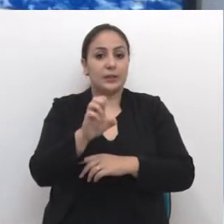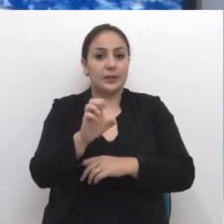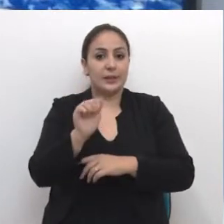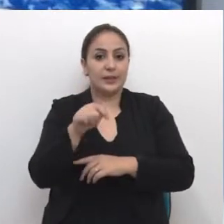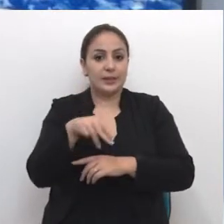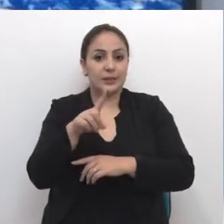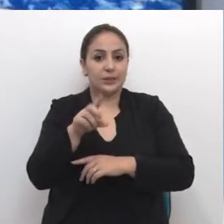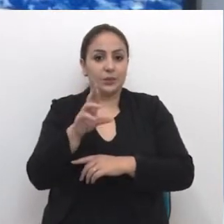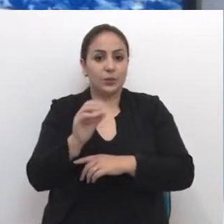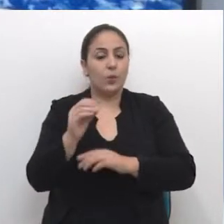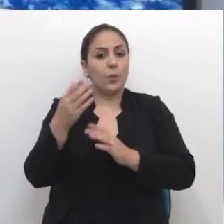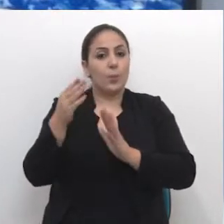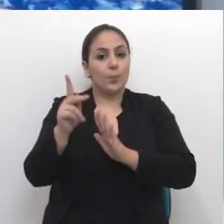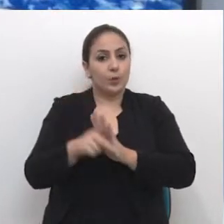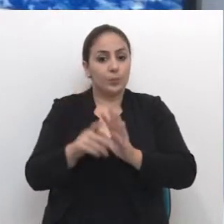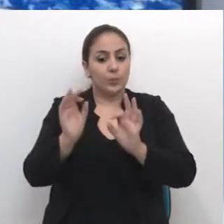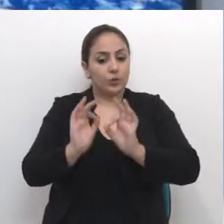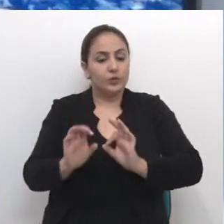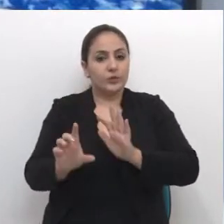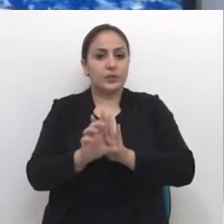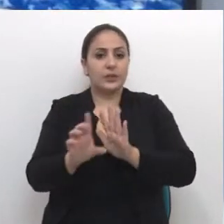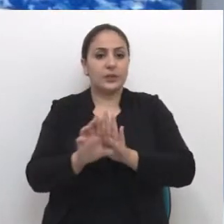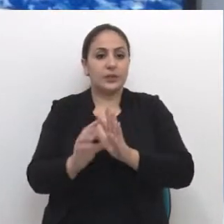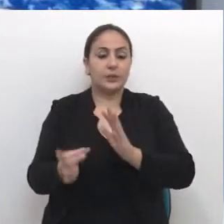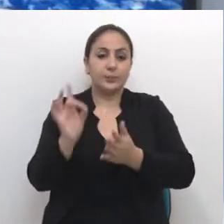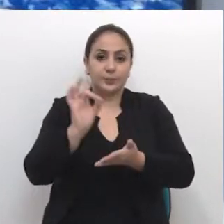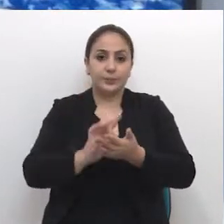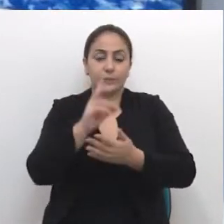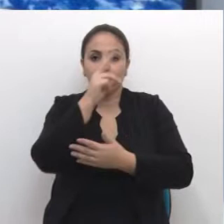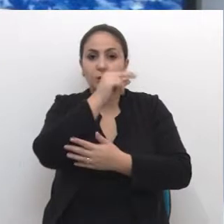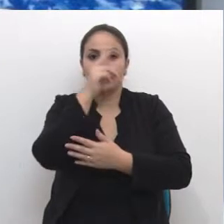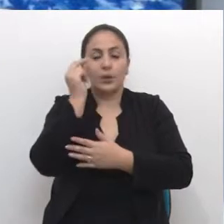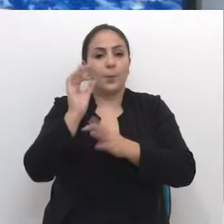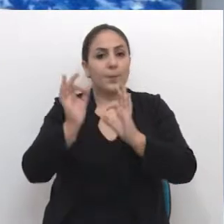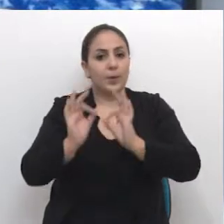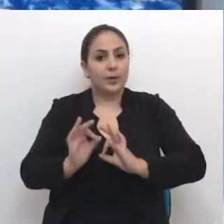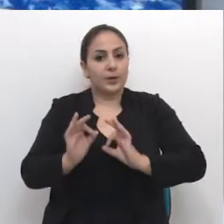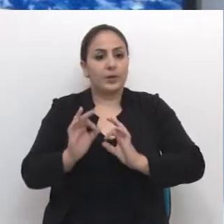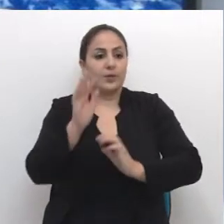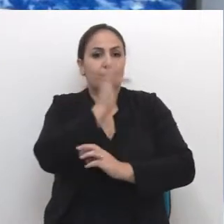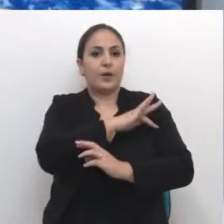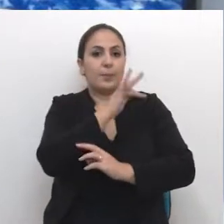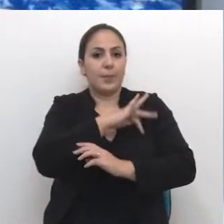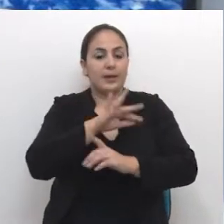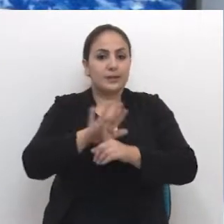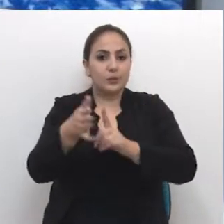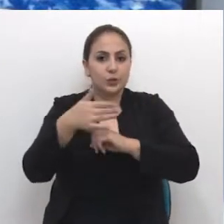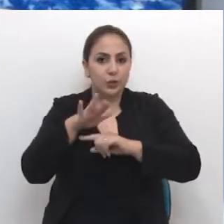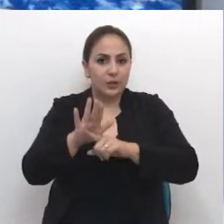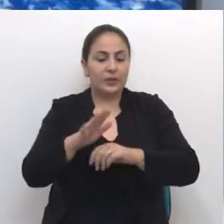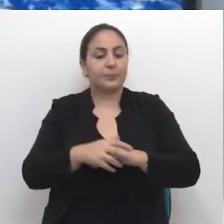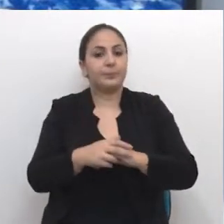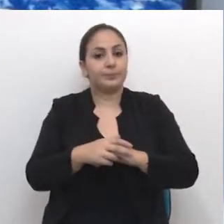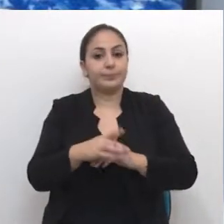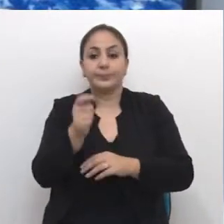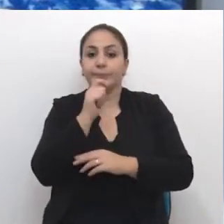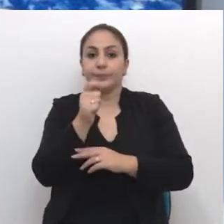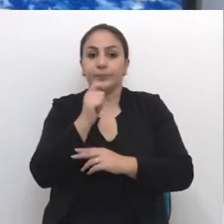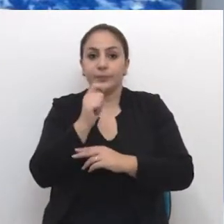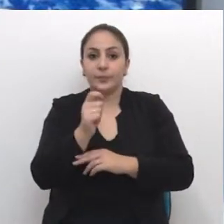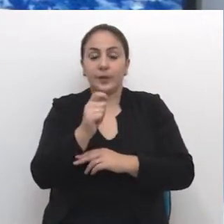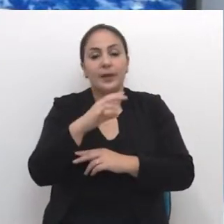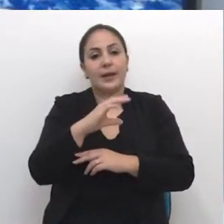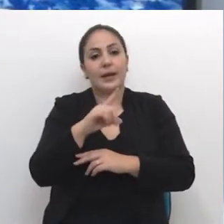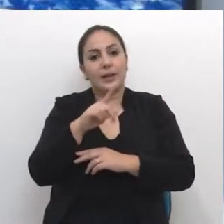Rosso protocolou um projeto de lei que institui no município o programa Farmácia Solidária. A reportagem é